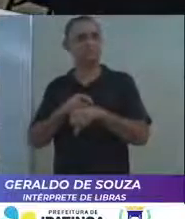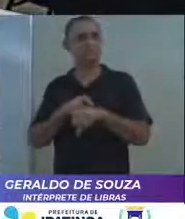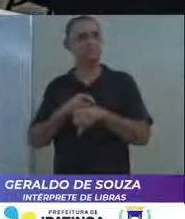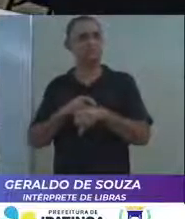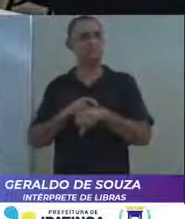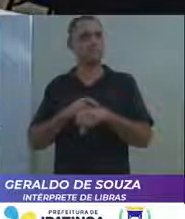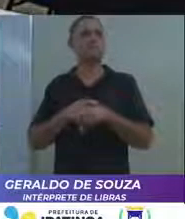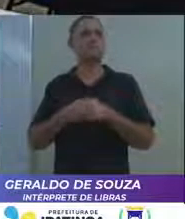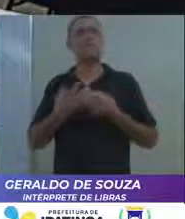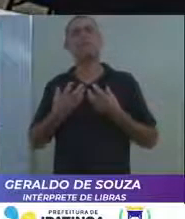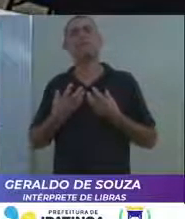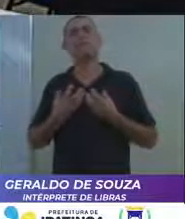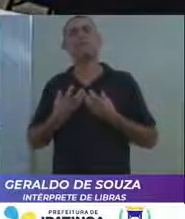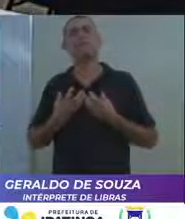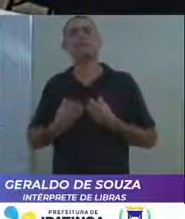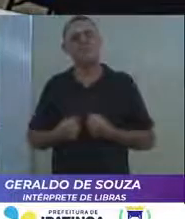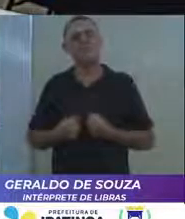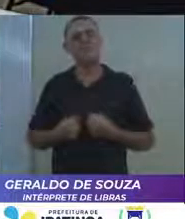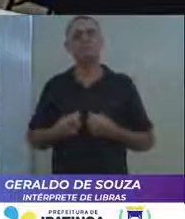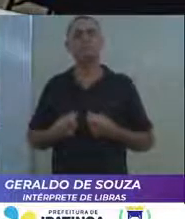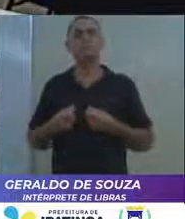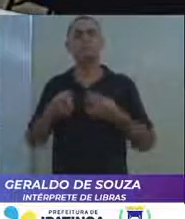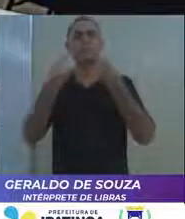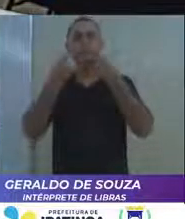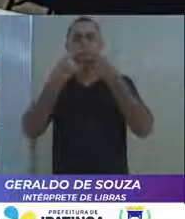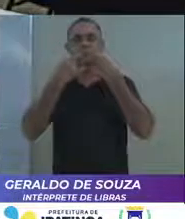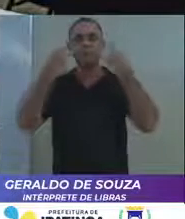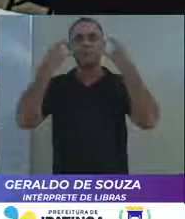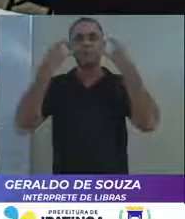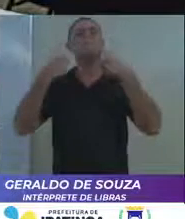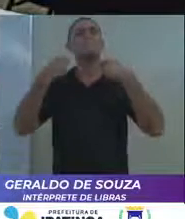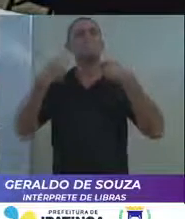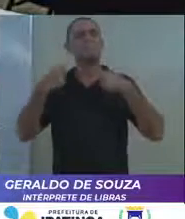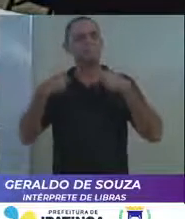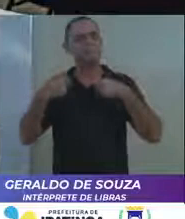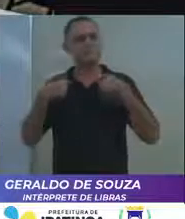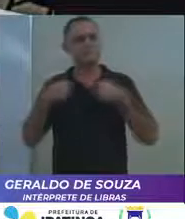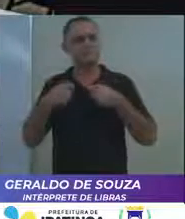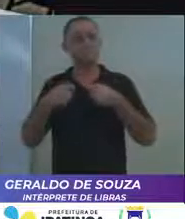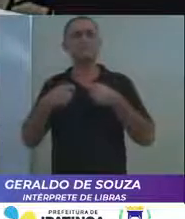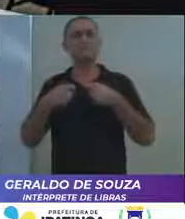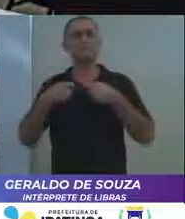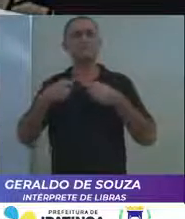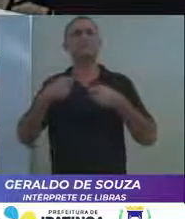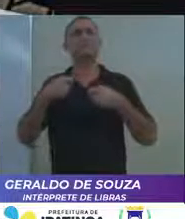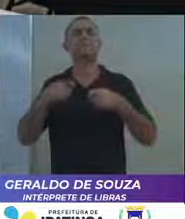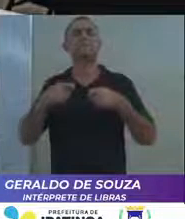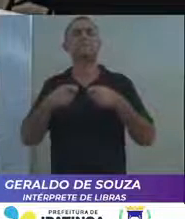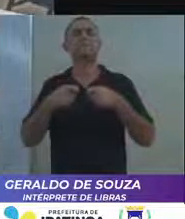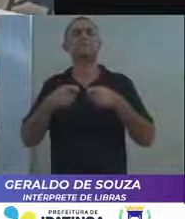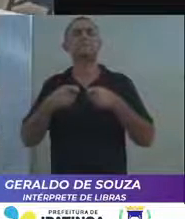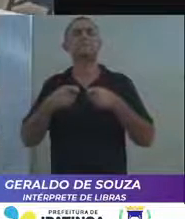cansava, agora você tá cansando mais. Então, a gente precisa trabalhar a respiração.